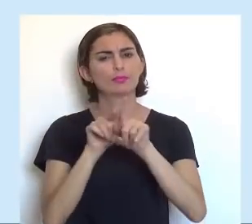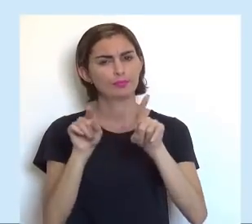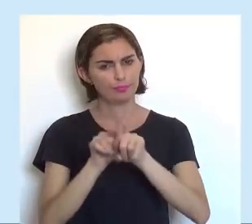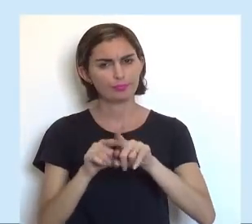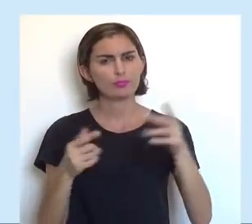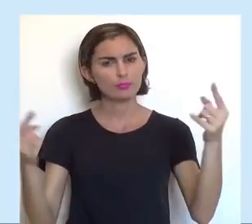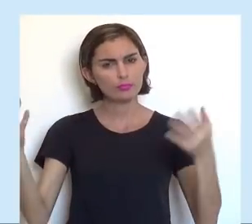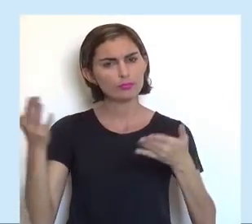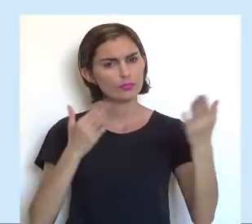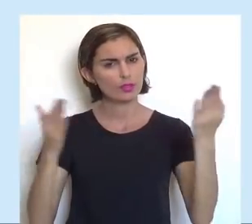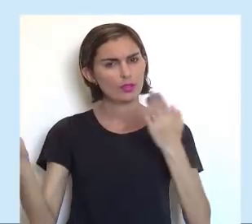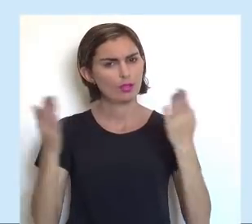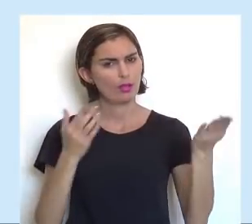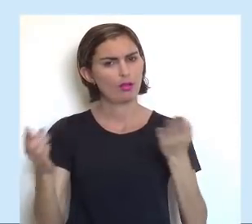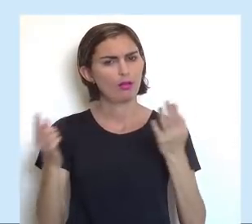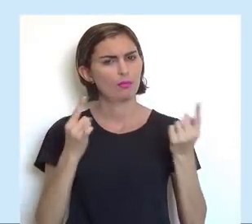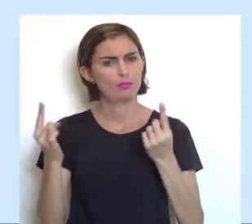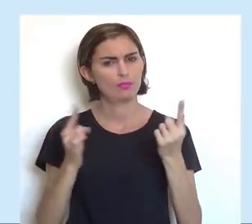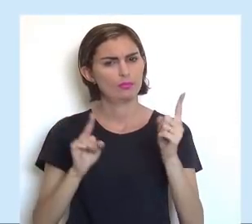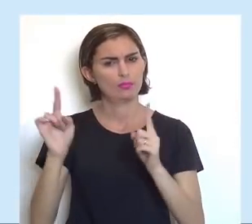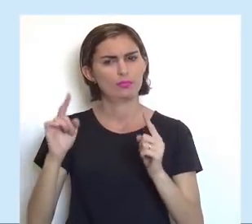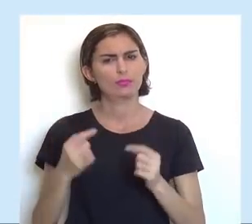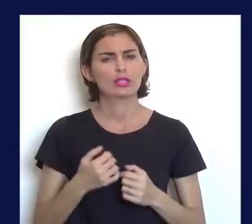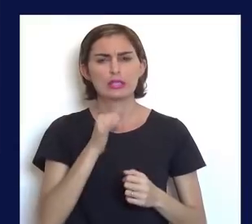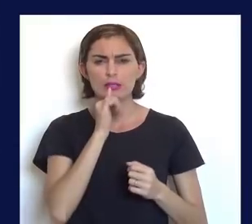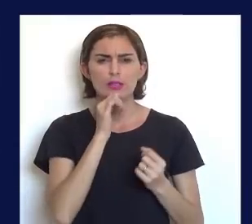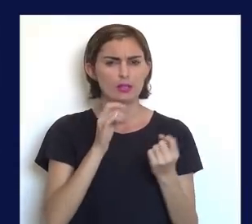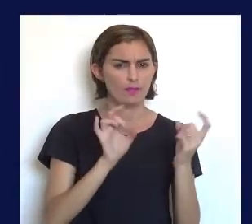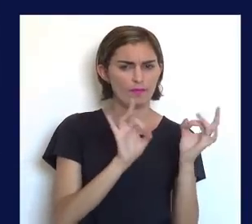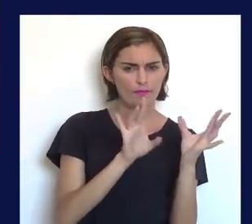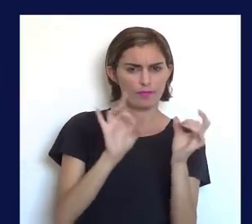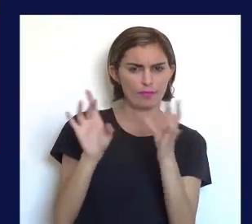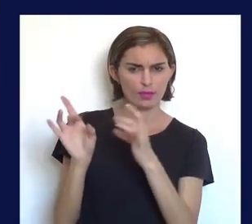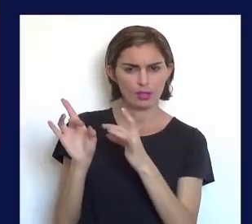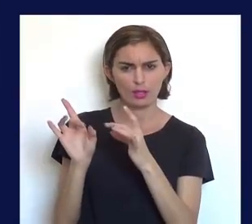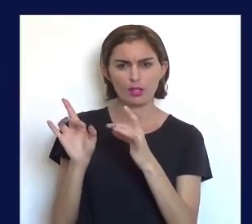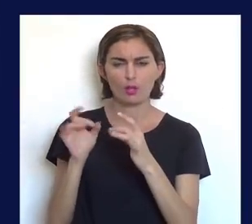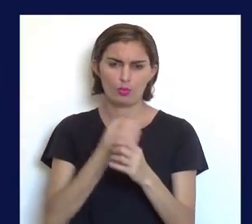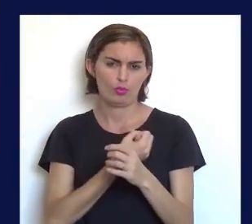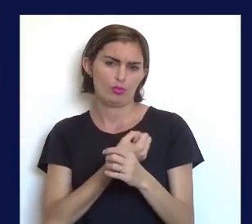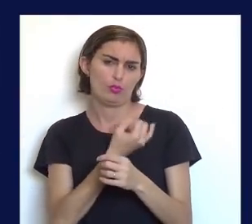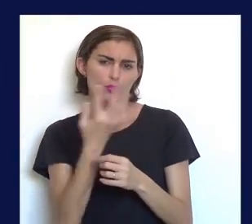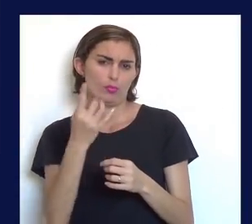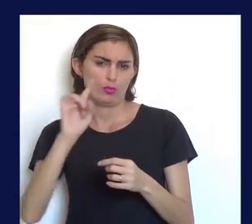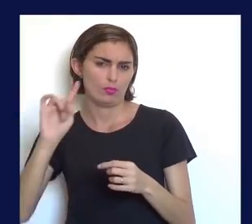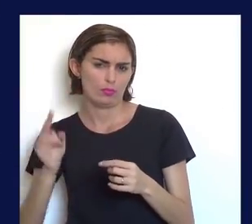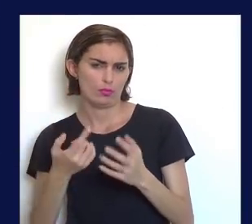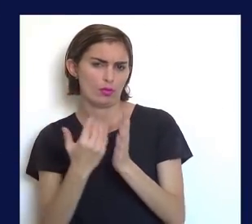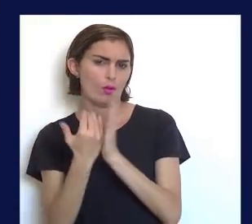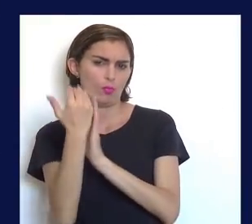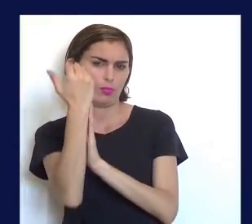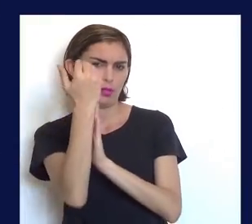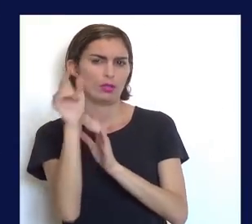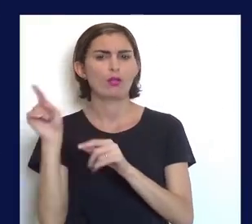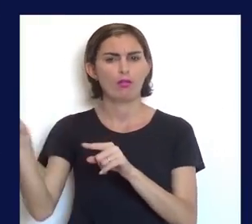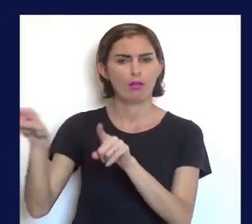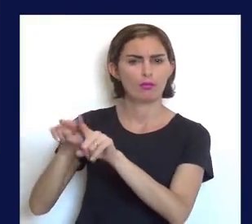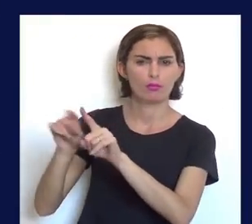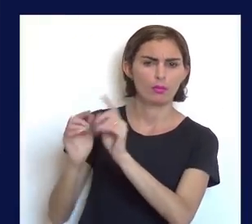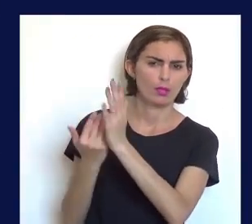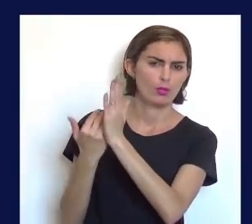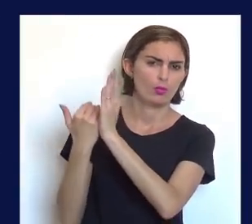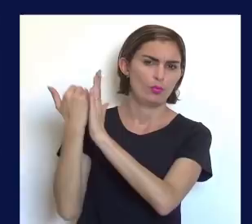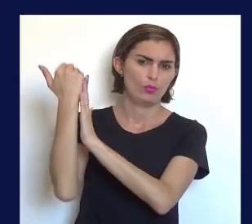É uma correlação diretamente proporcional. Se a vender do número de pneus novos aumenta, então há